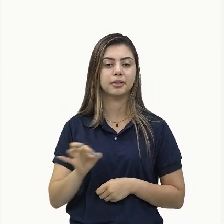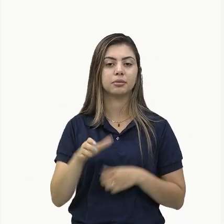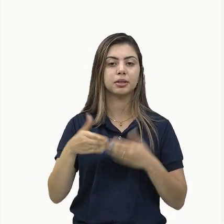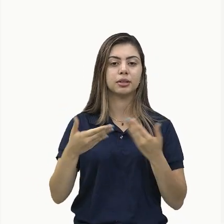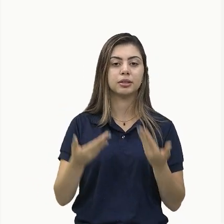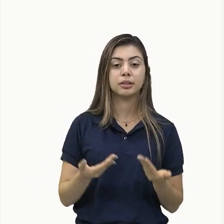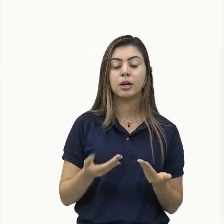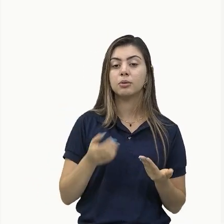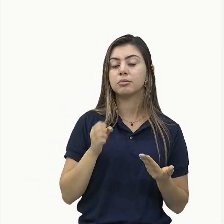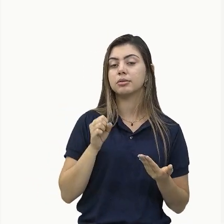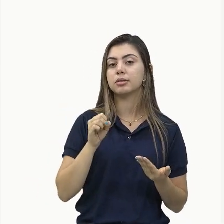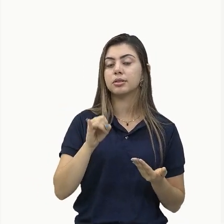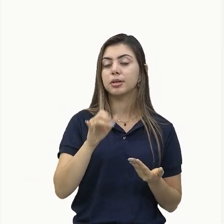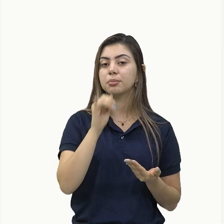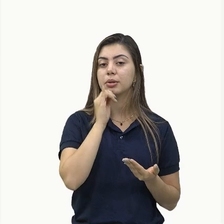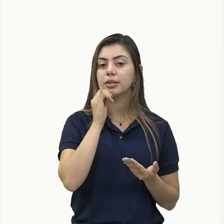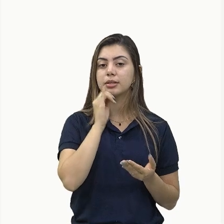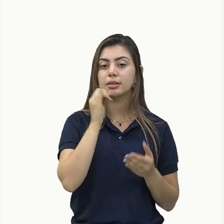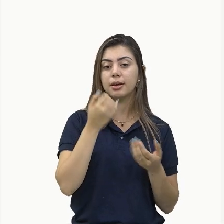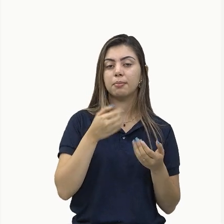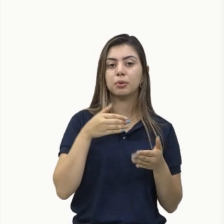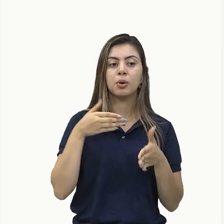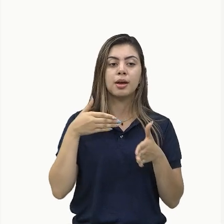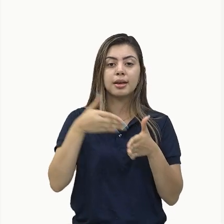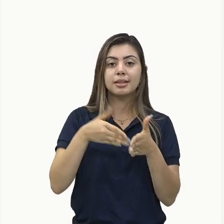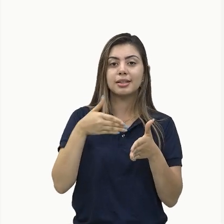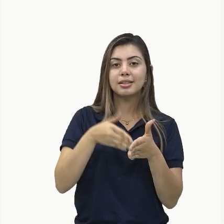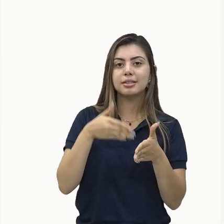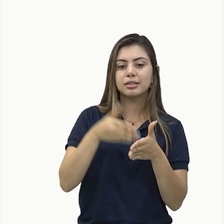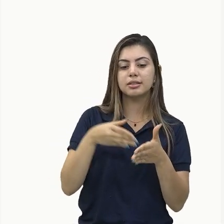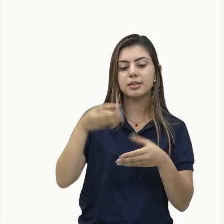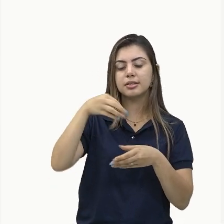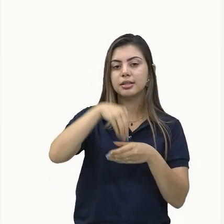não apresentam resistência interna,